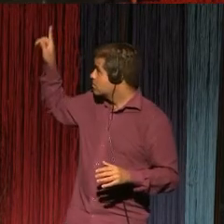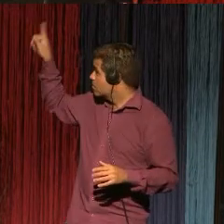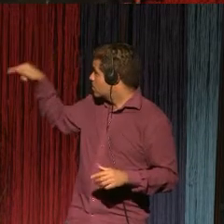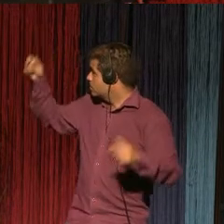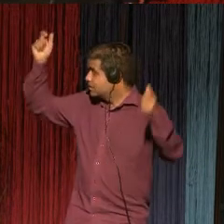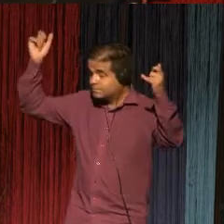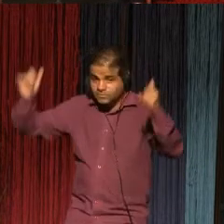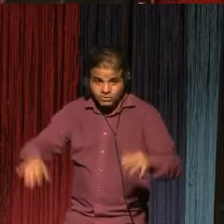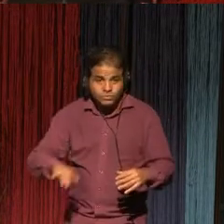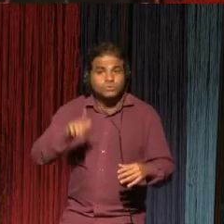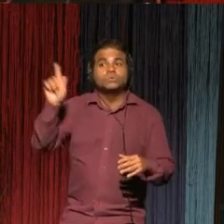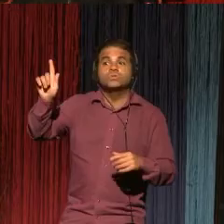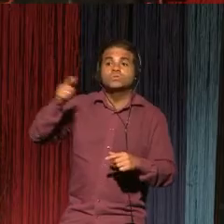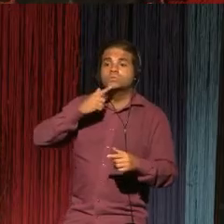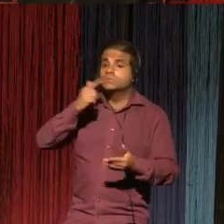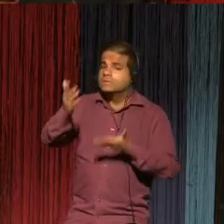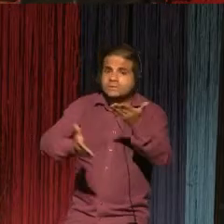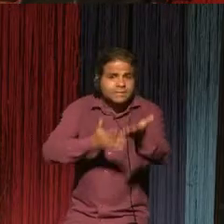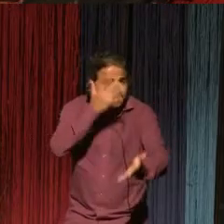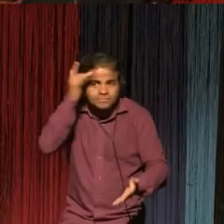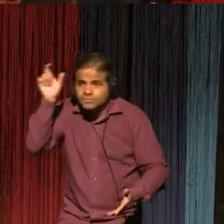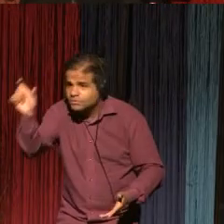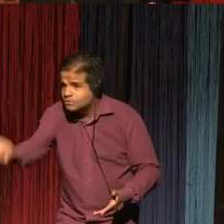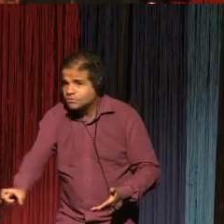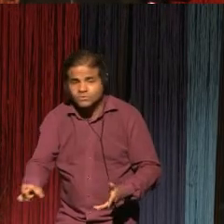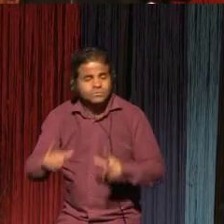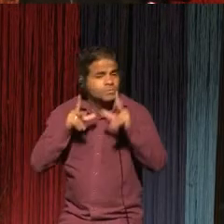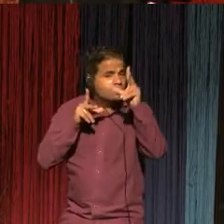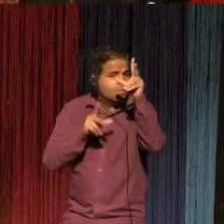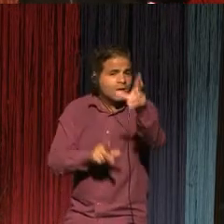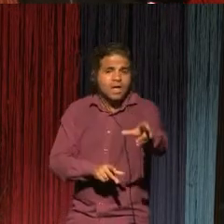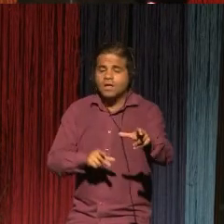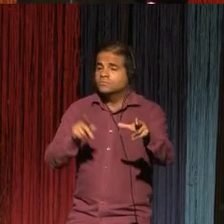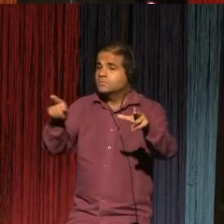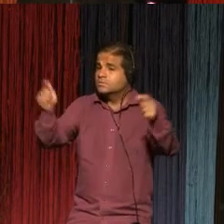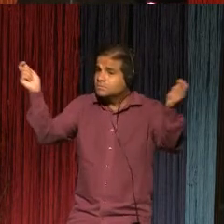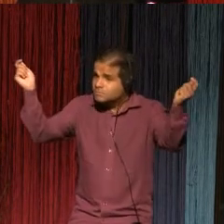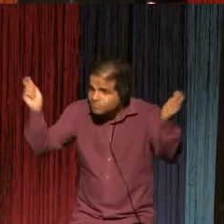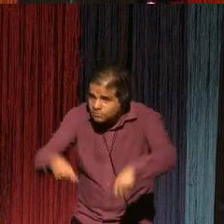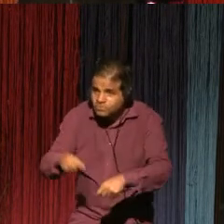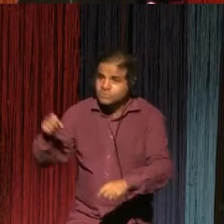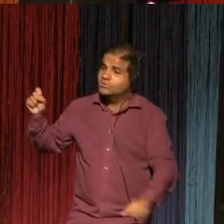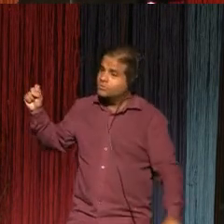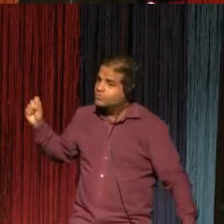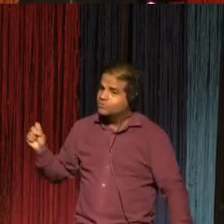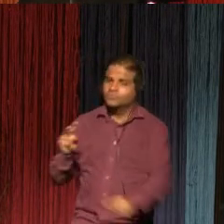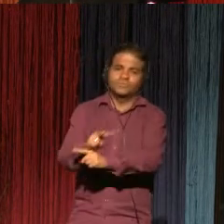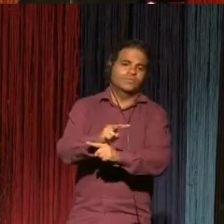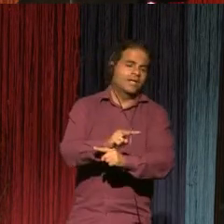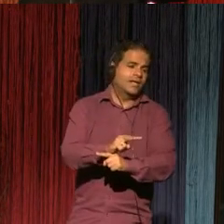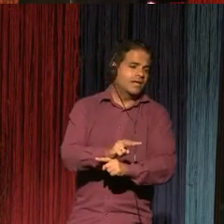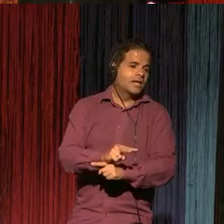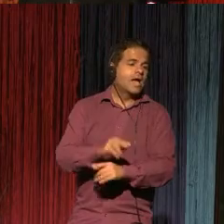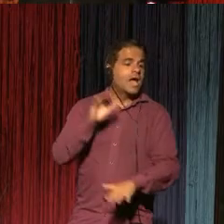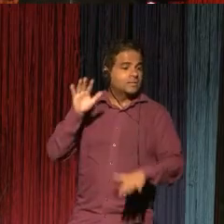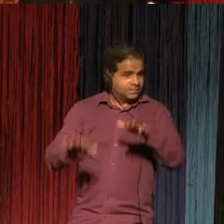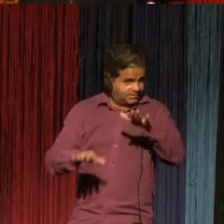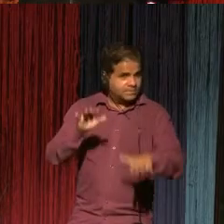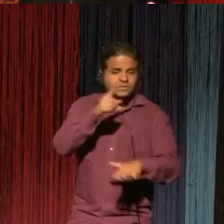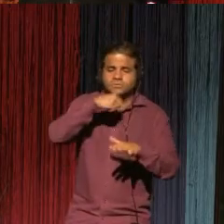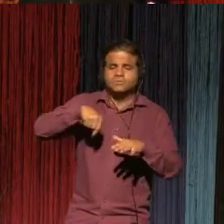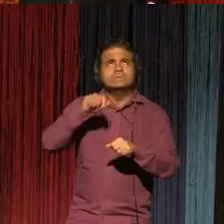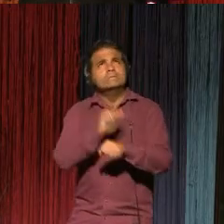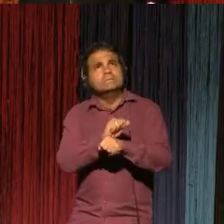seguinte: trate as pessoas como se elas fossem o que elas podem ser. Muitas vezes, as